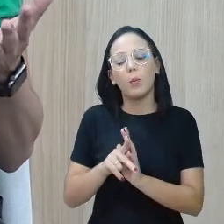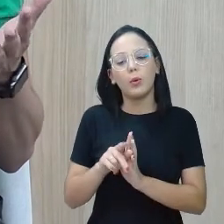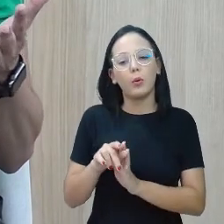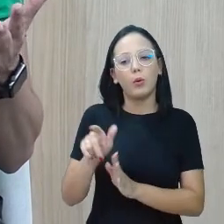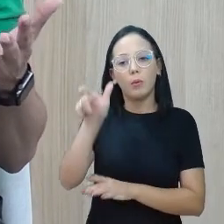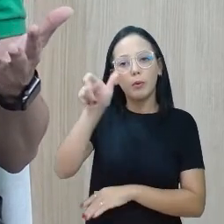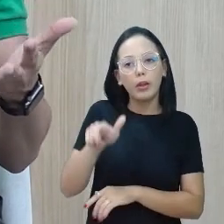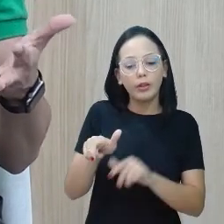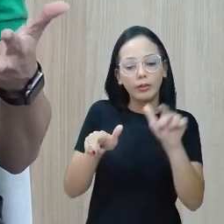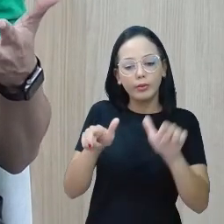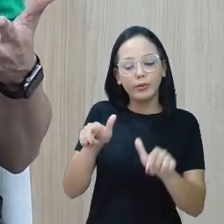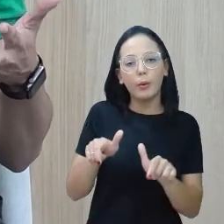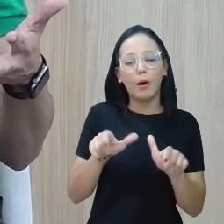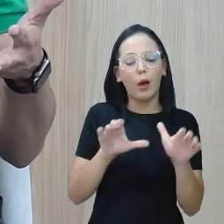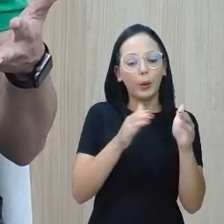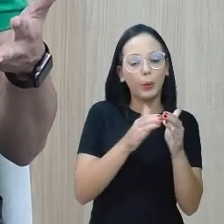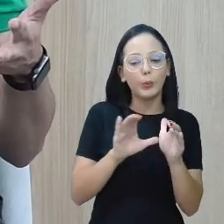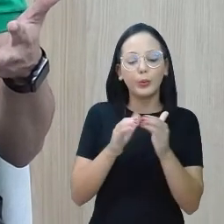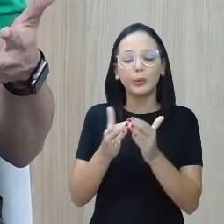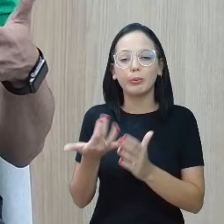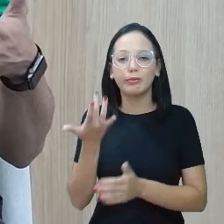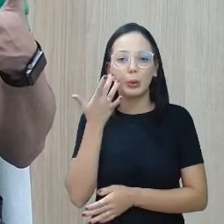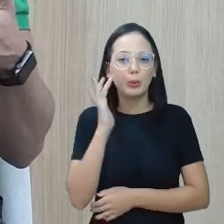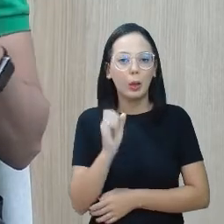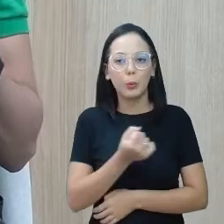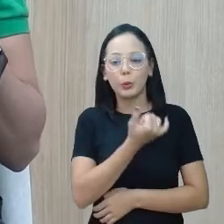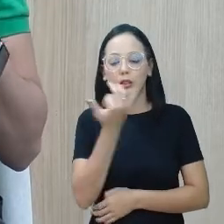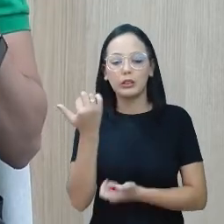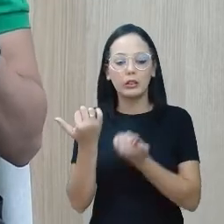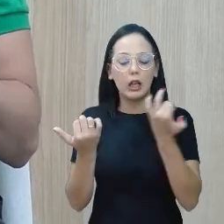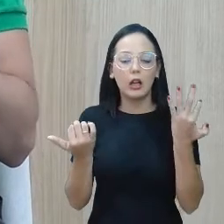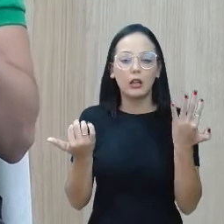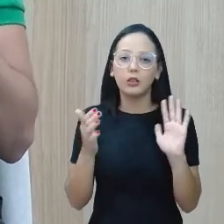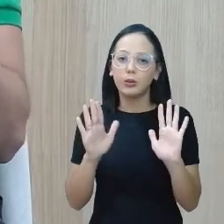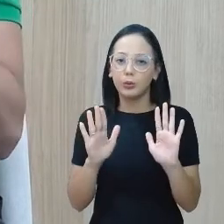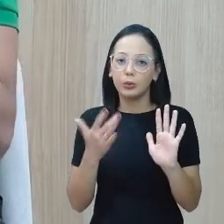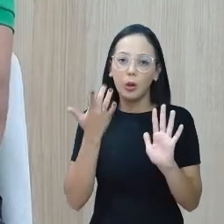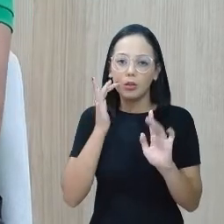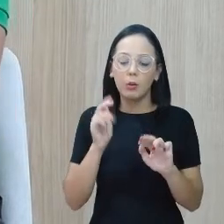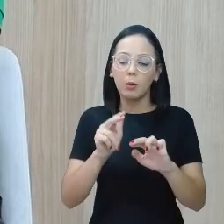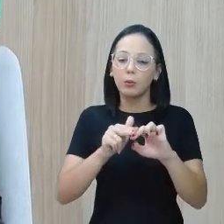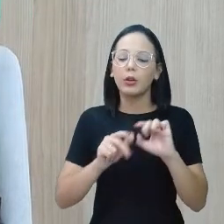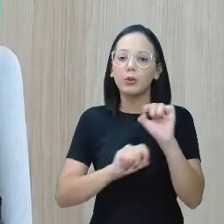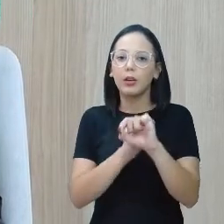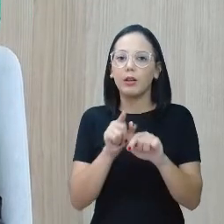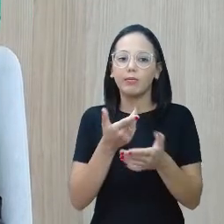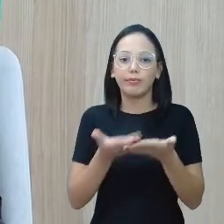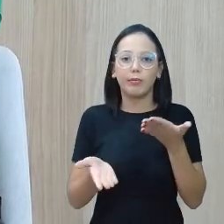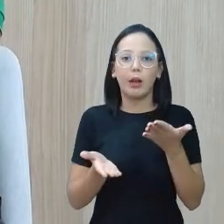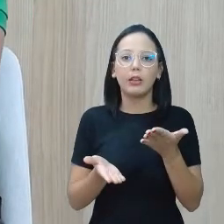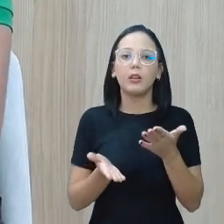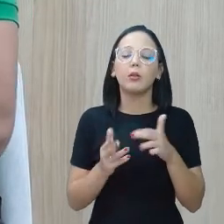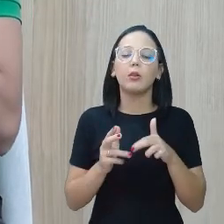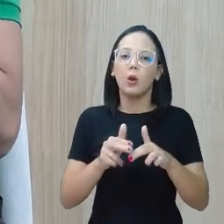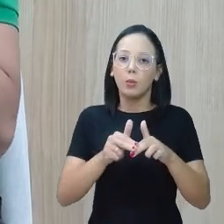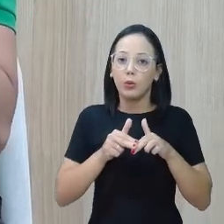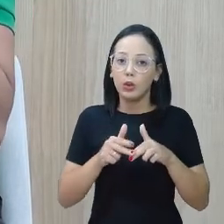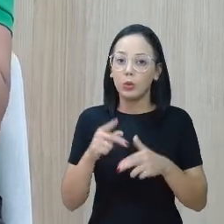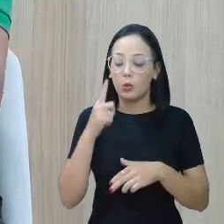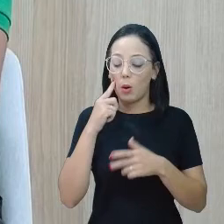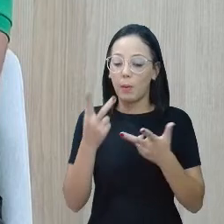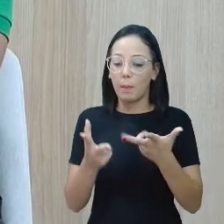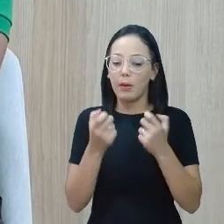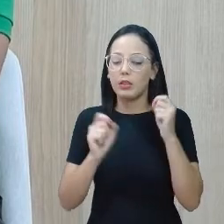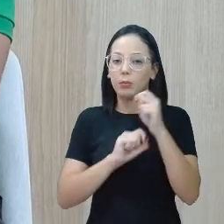relacionado à pessoa, a grupo, certo? A quantidade, e aí você acaba se perdendo, tá bom? Então, note